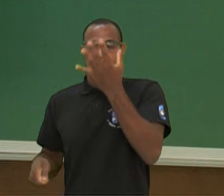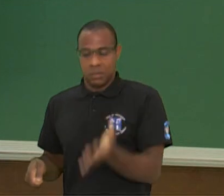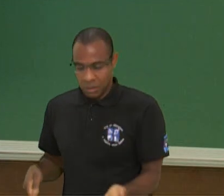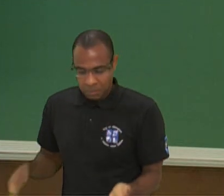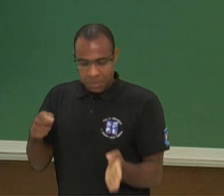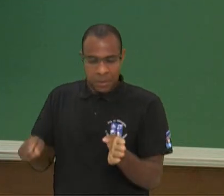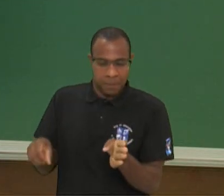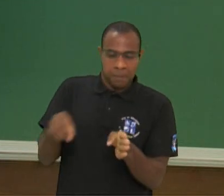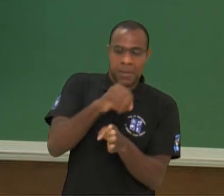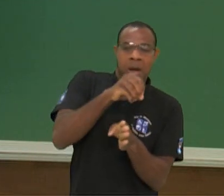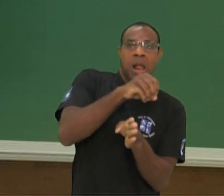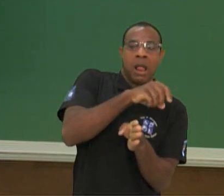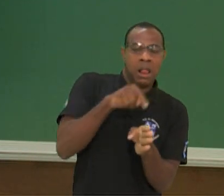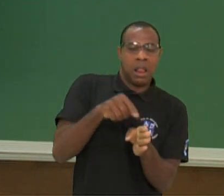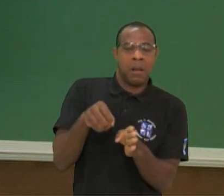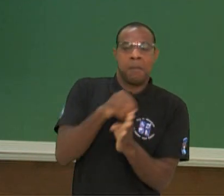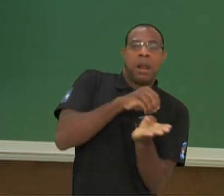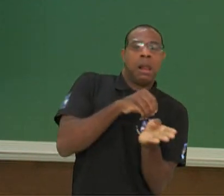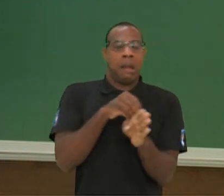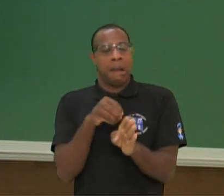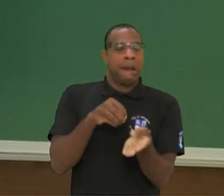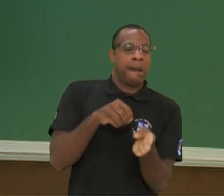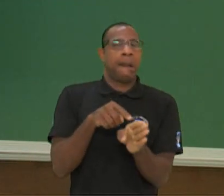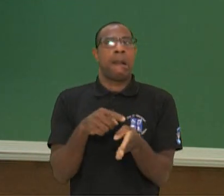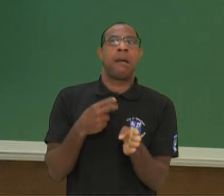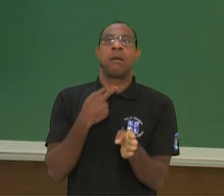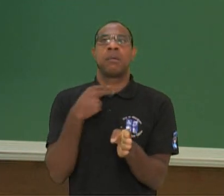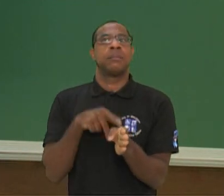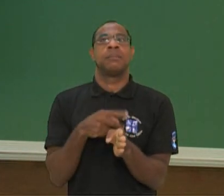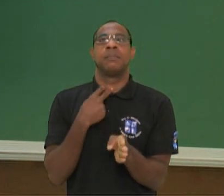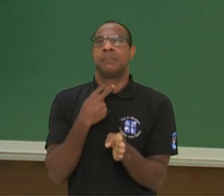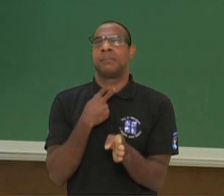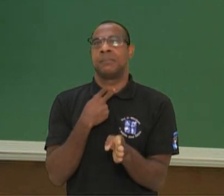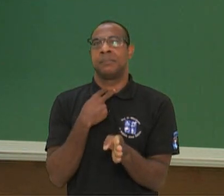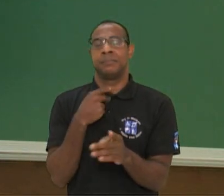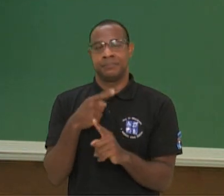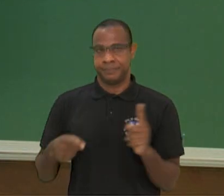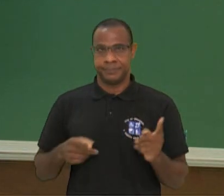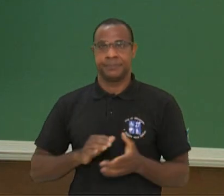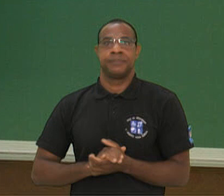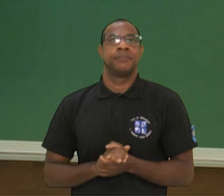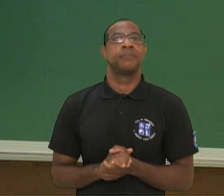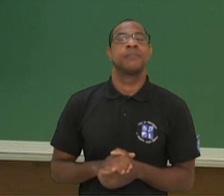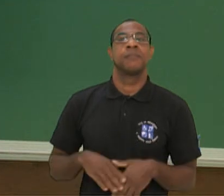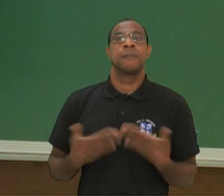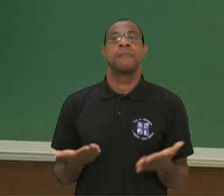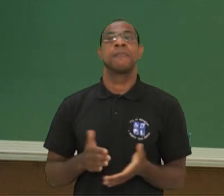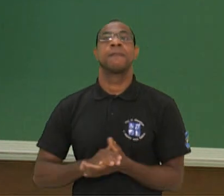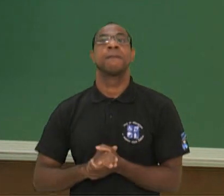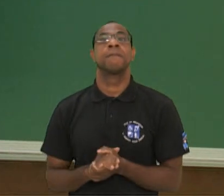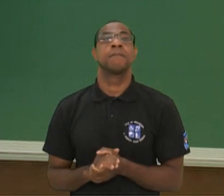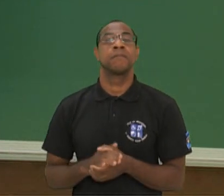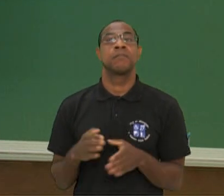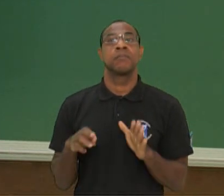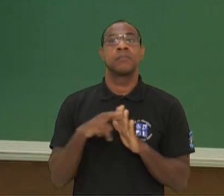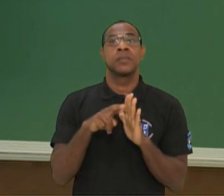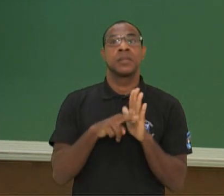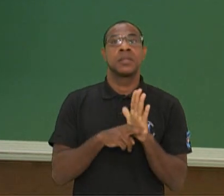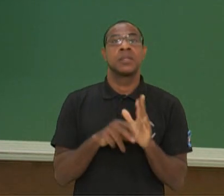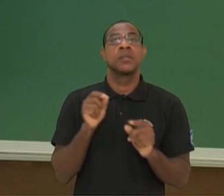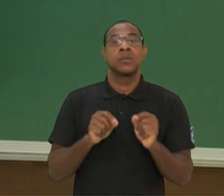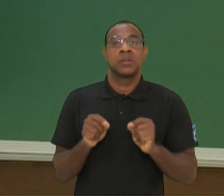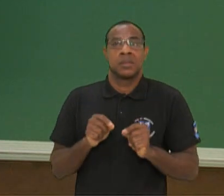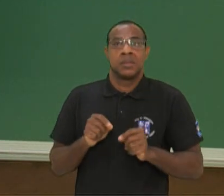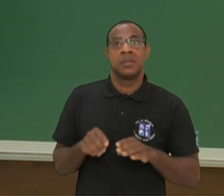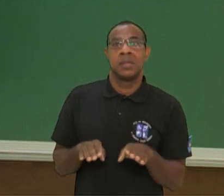cai lá no lado da mesa do seu adversário. Na regra do tênis de mesa, cada atleta tem direito